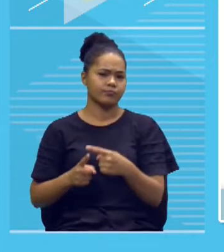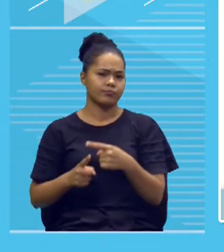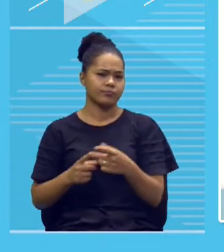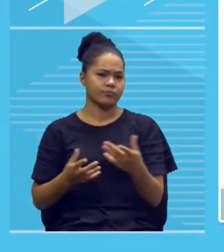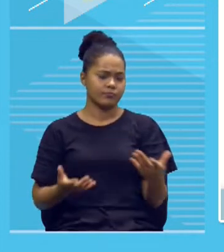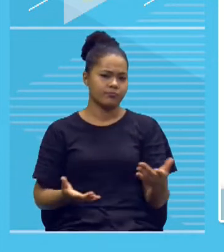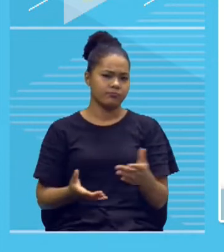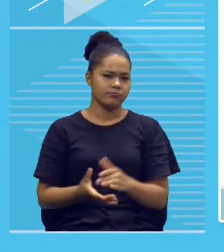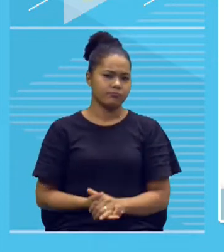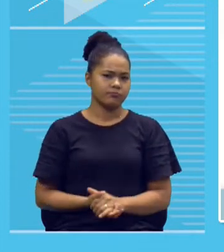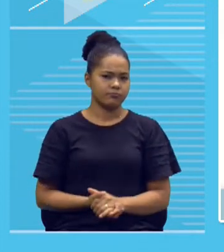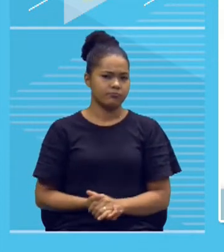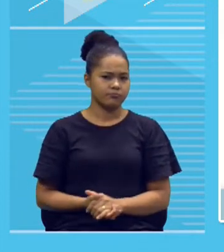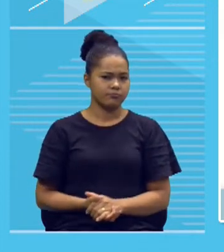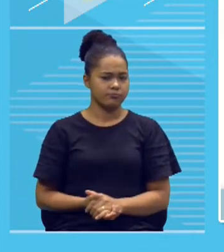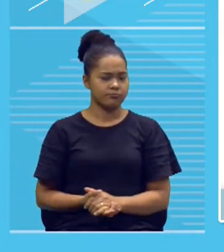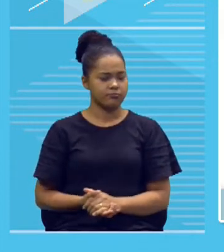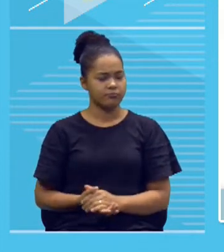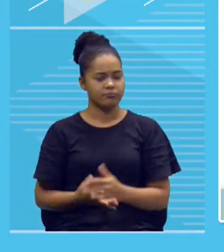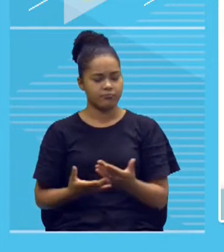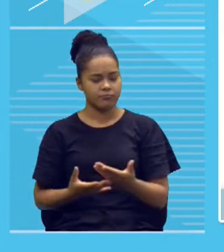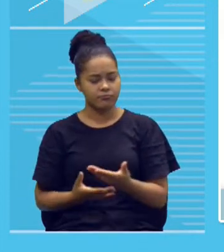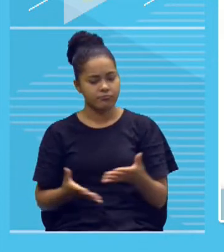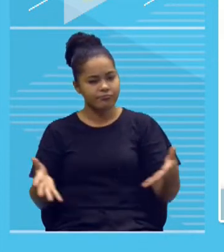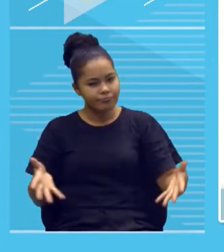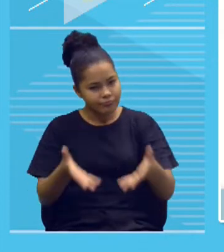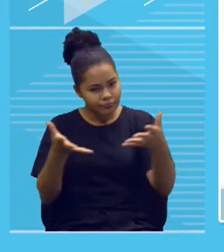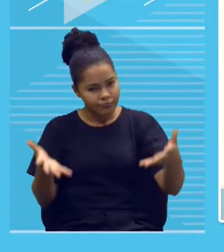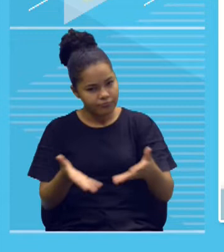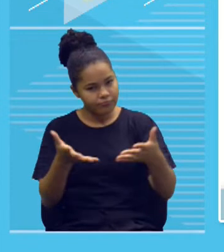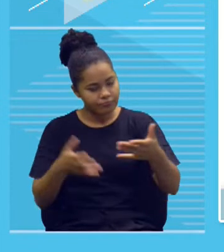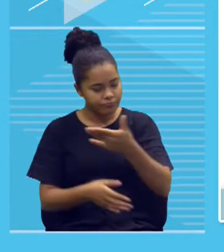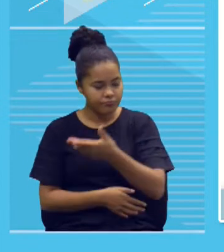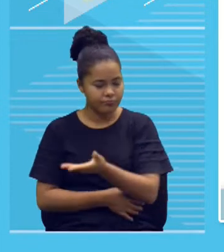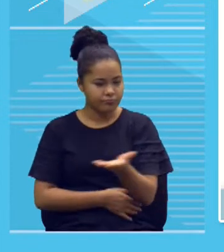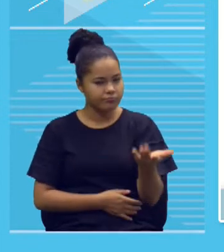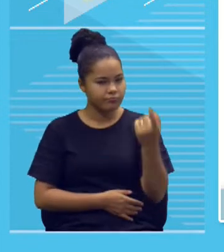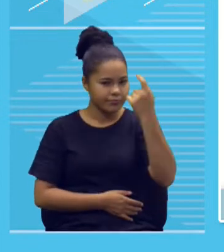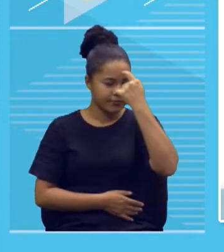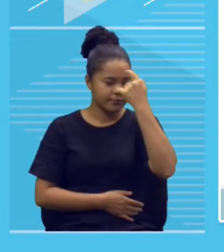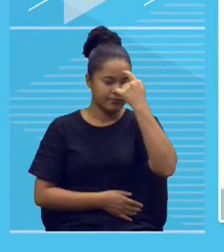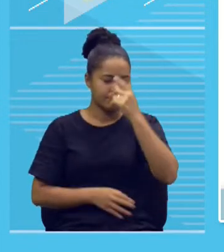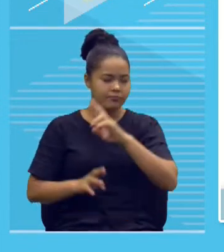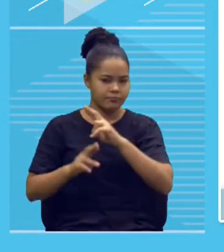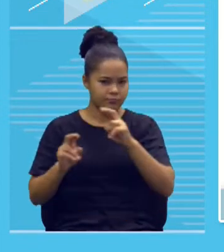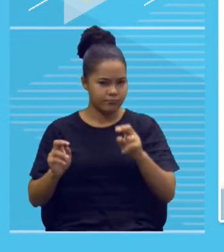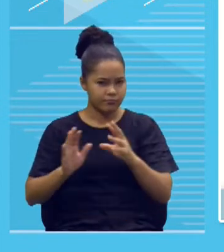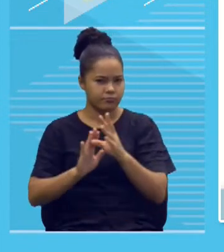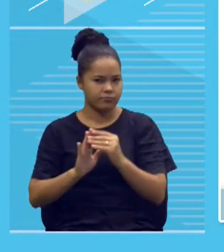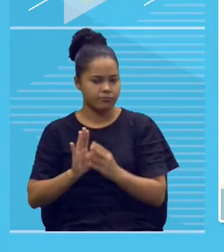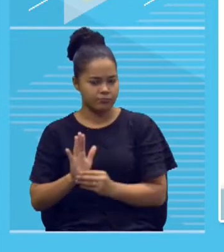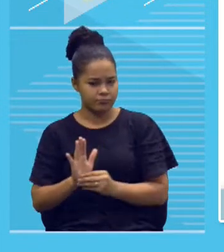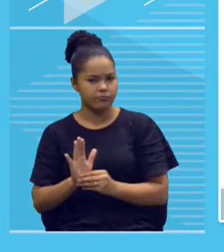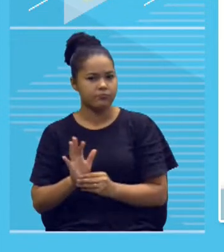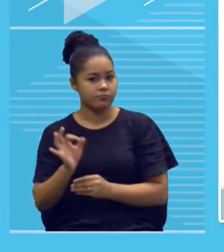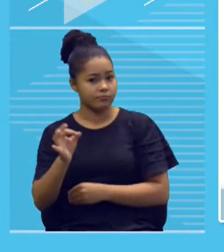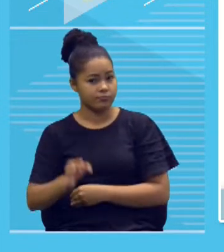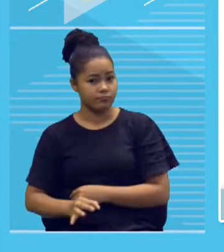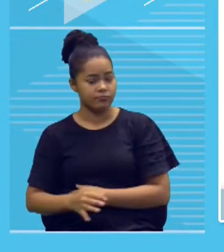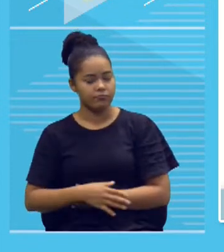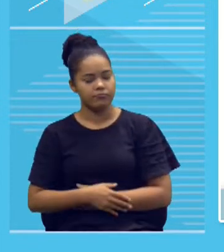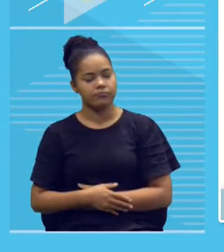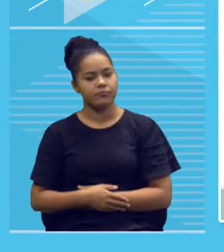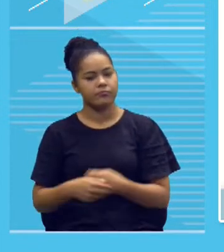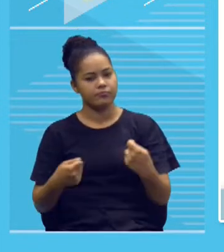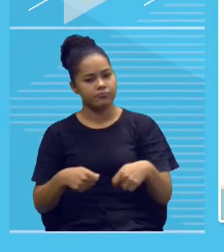daquela forma nós precisamos é estimular o raciocínio de vocês quando trata-se de sistema de capitalização simples eu quero que